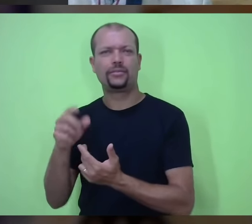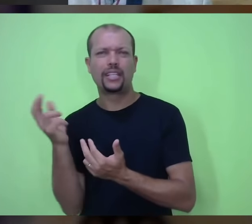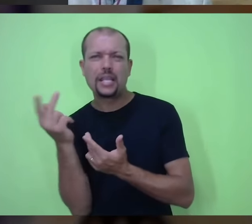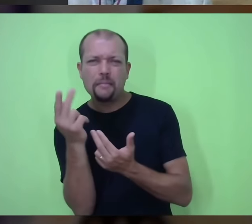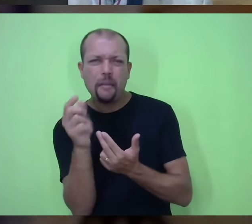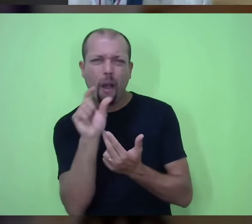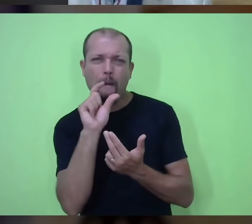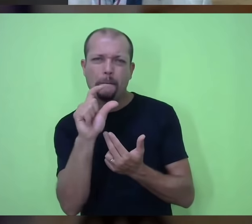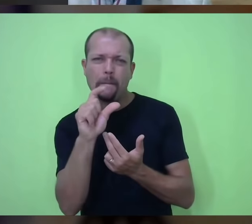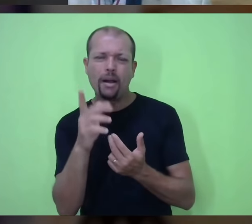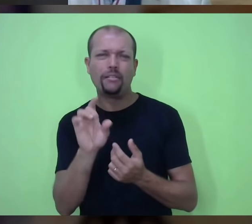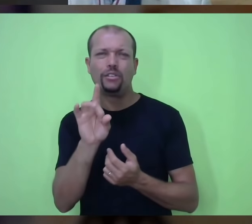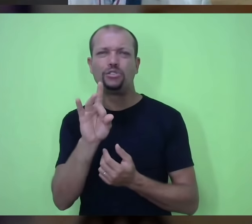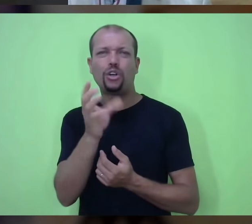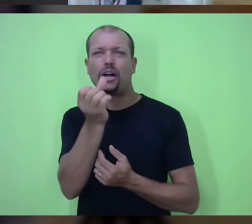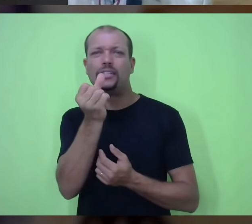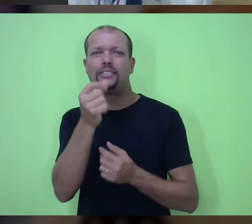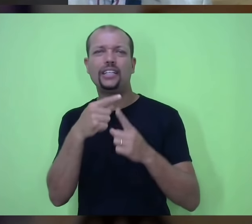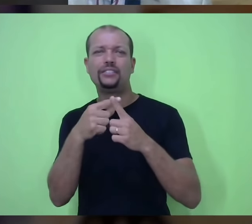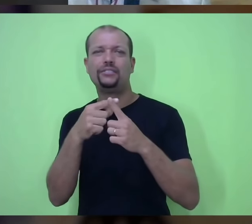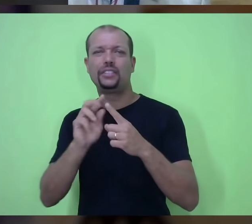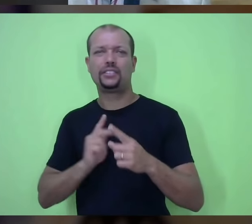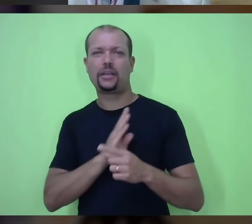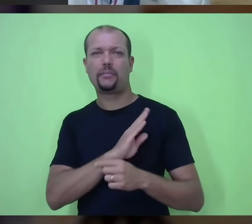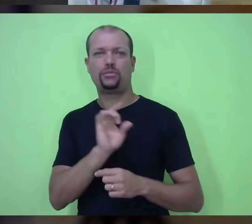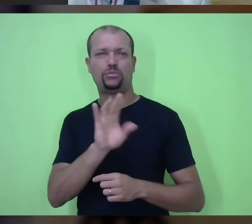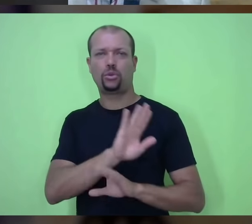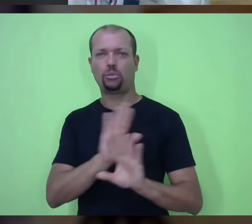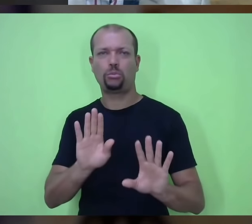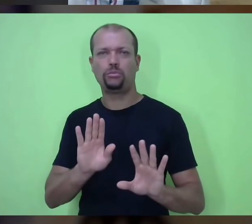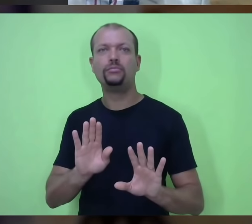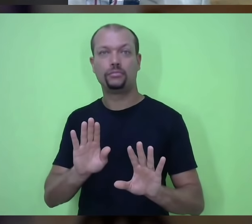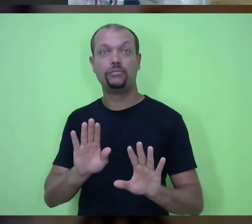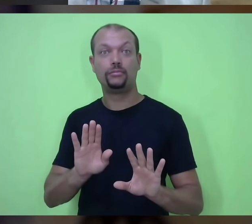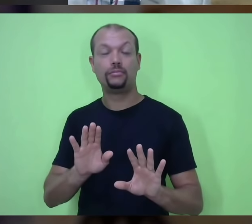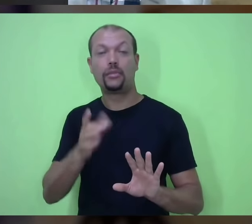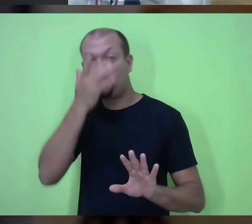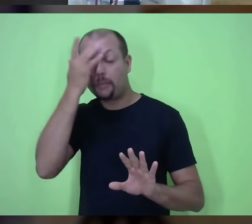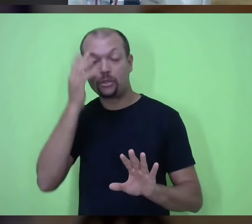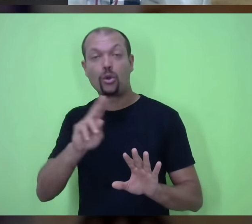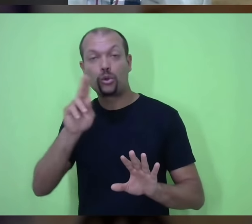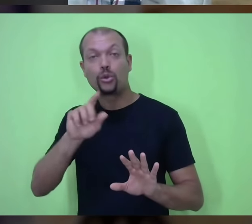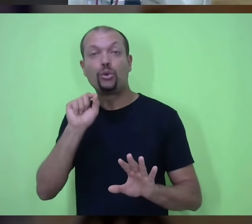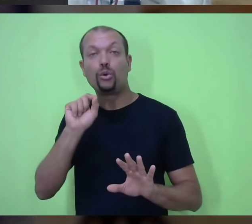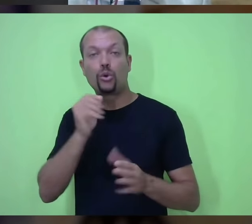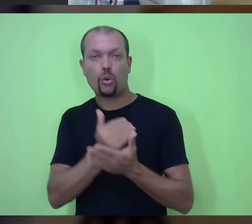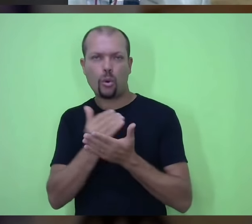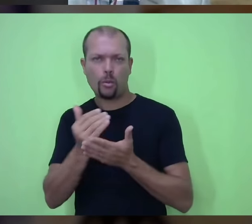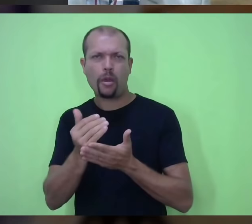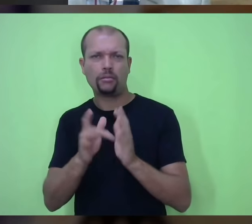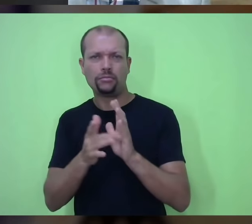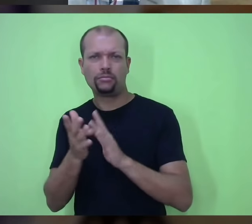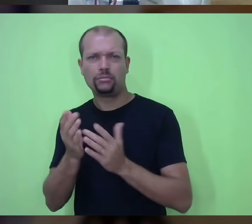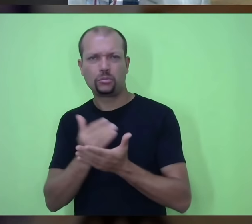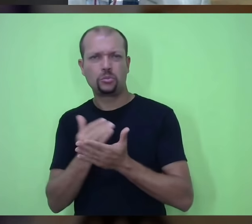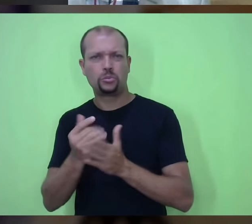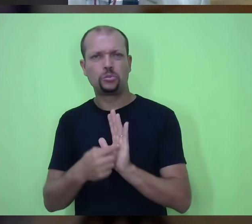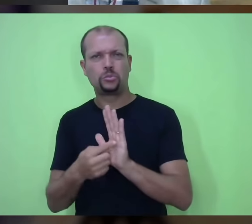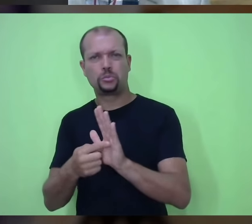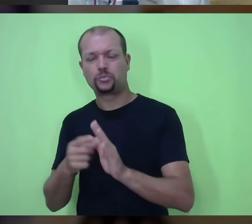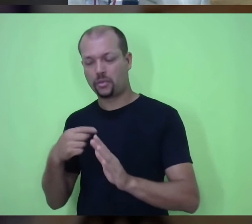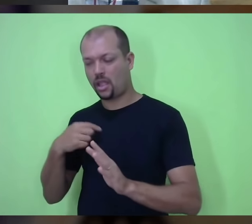só ocorre mais 3 vezes aqui no livro de Hebreus. E quem começa a utilizar agora ela, a partir do momento que Cristo